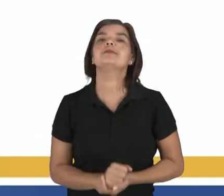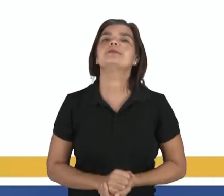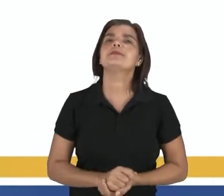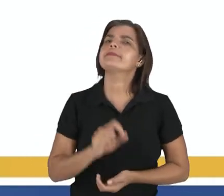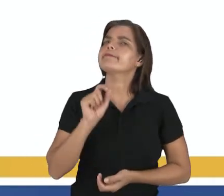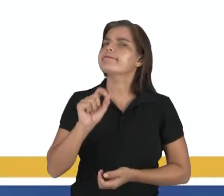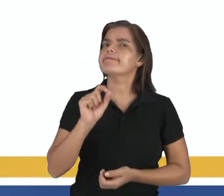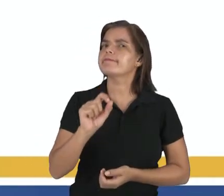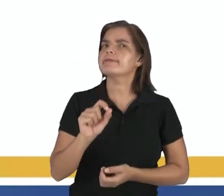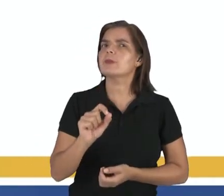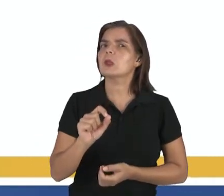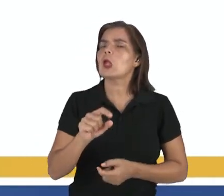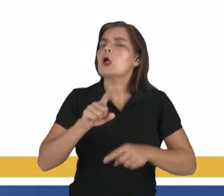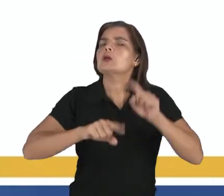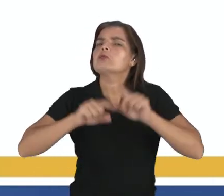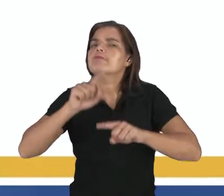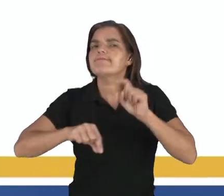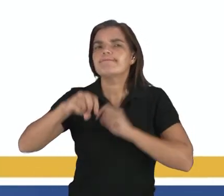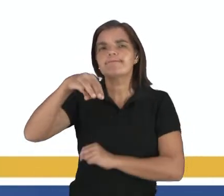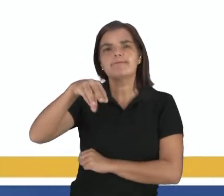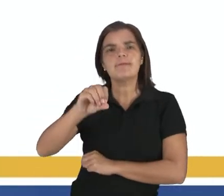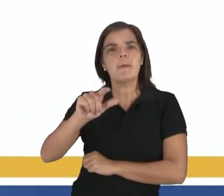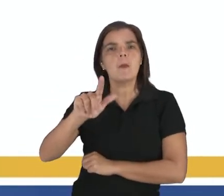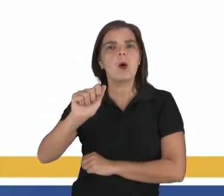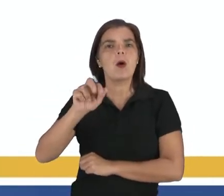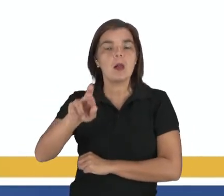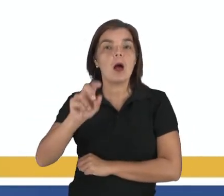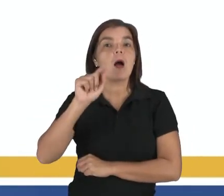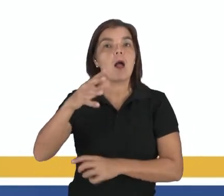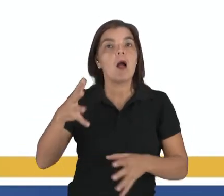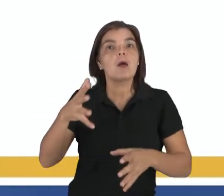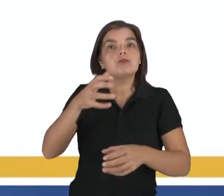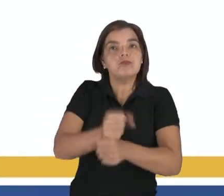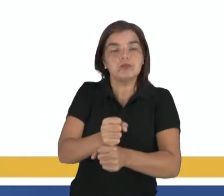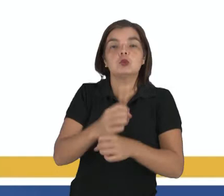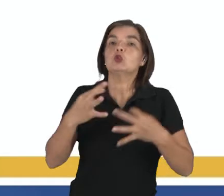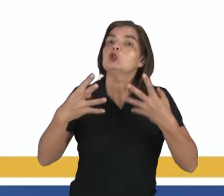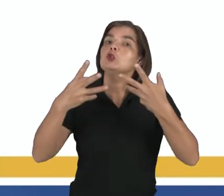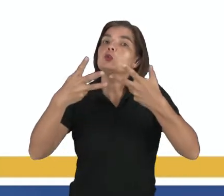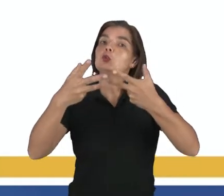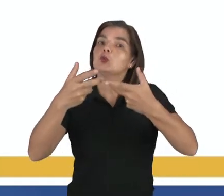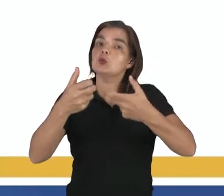que é a massa molar? Né? A massa molar é a soma